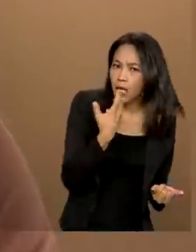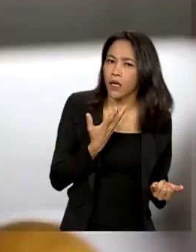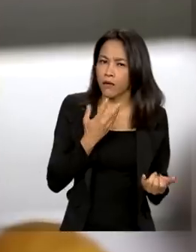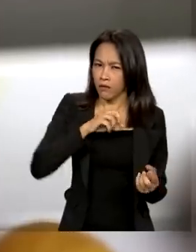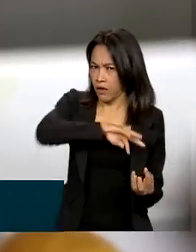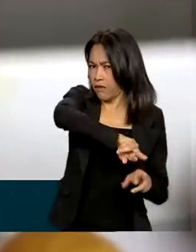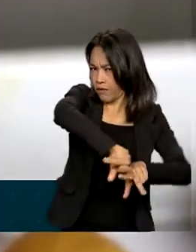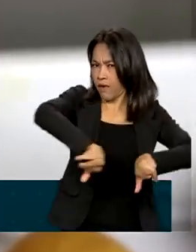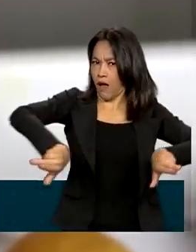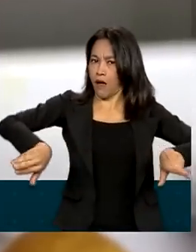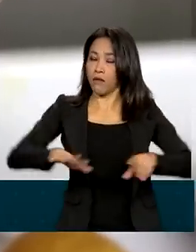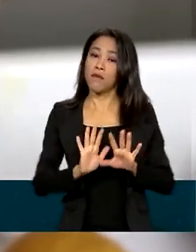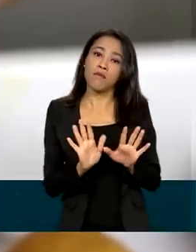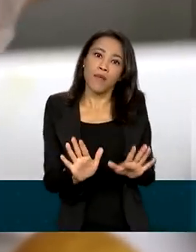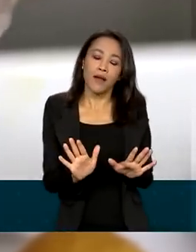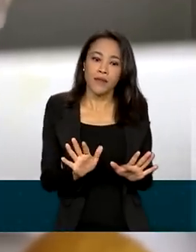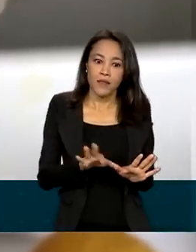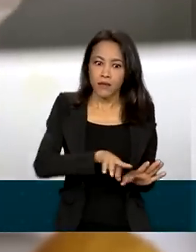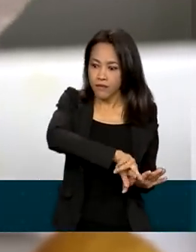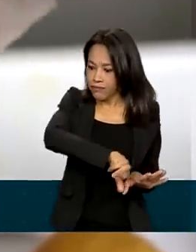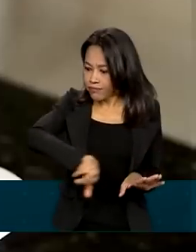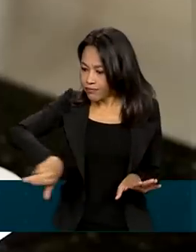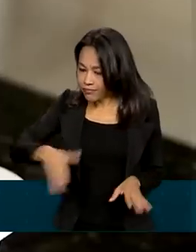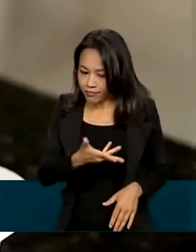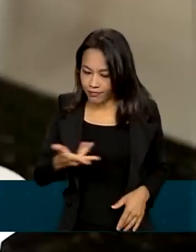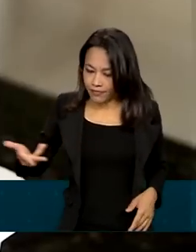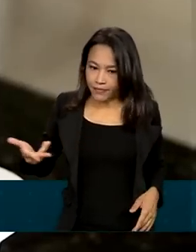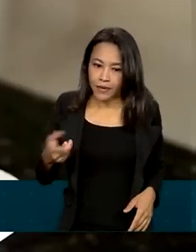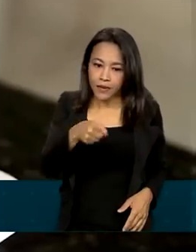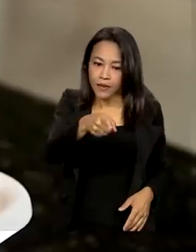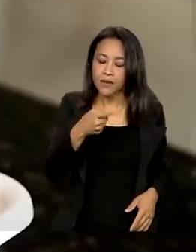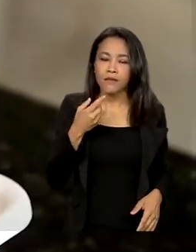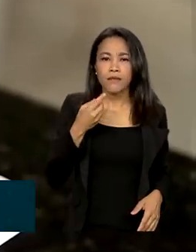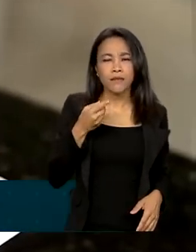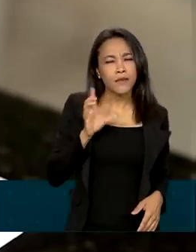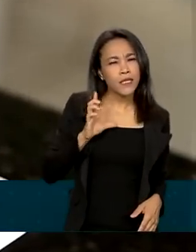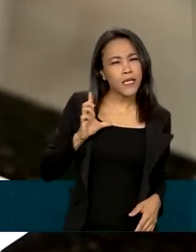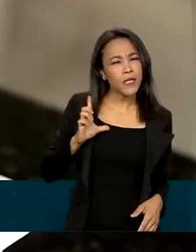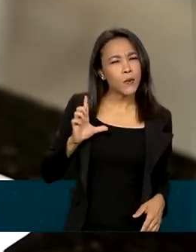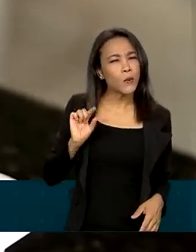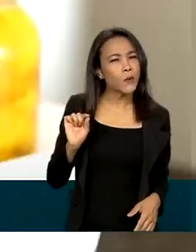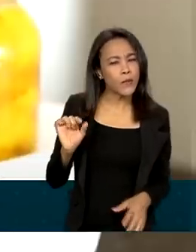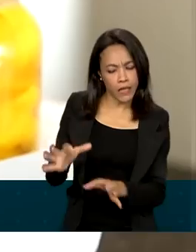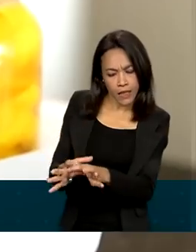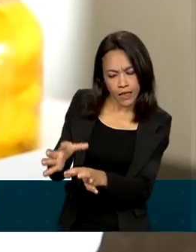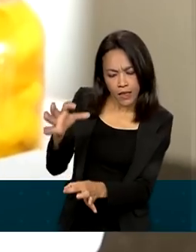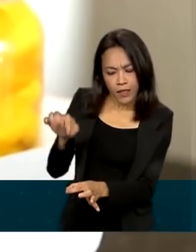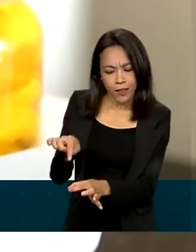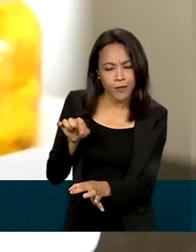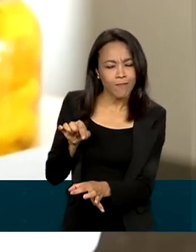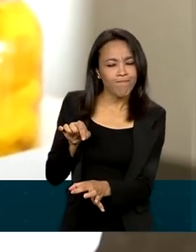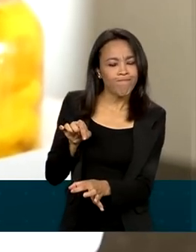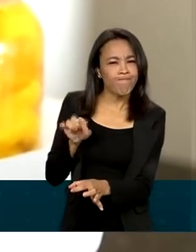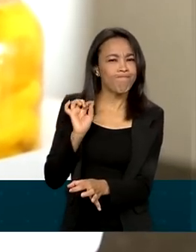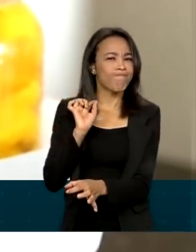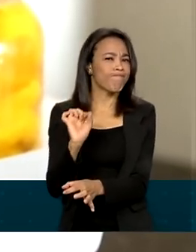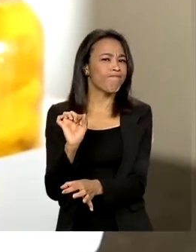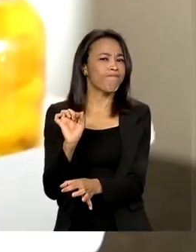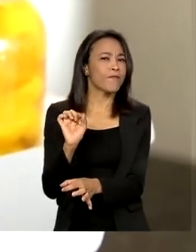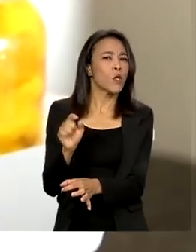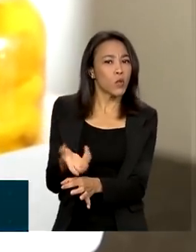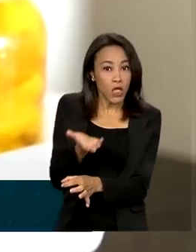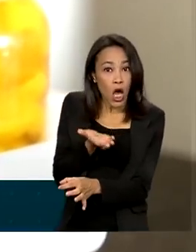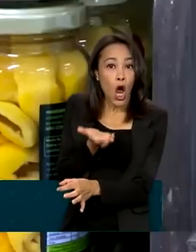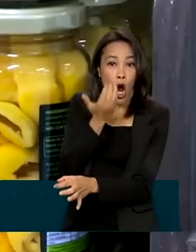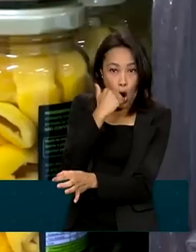mas apesar de tão versátil o pequi tem um digamos assim Inconveniente o que